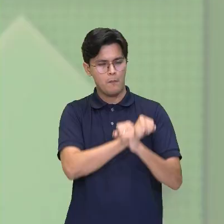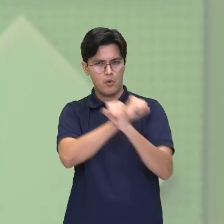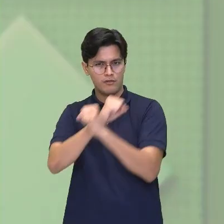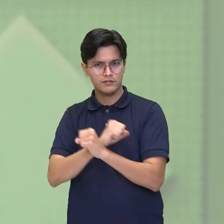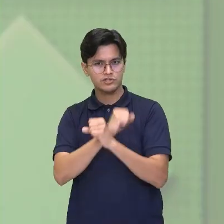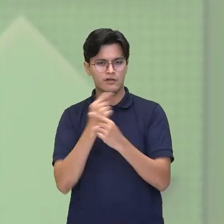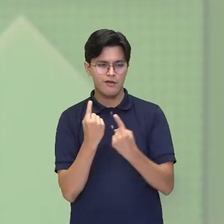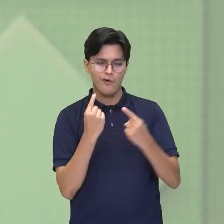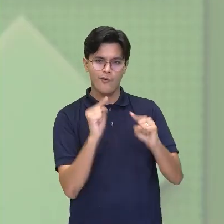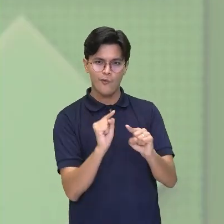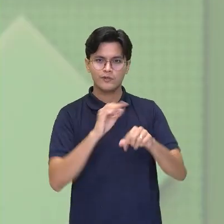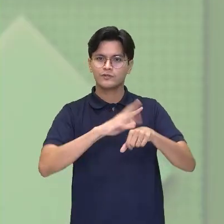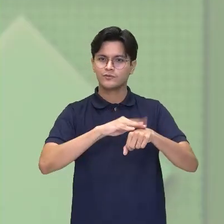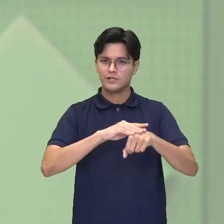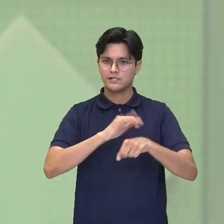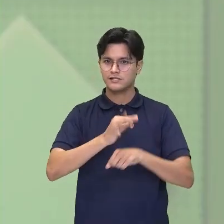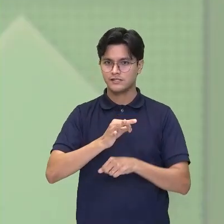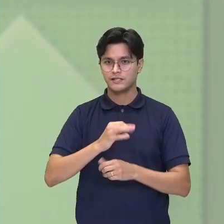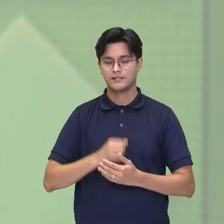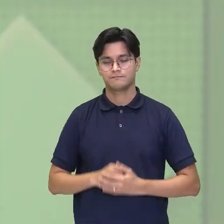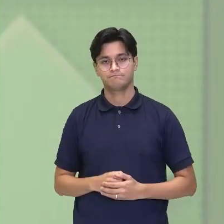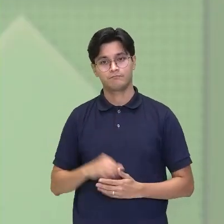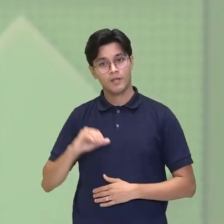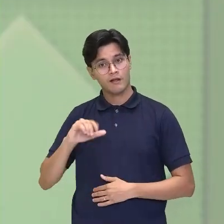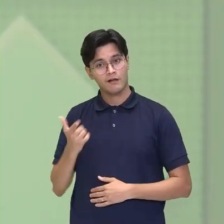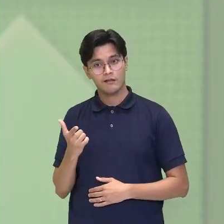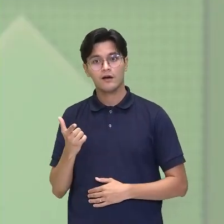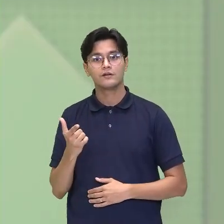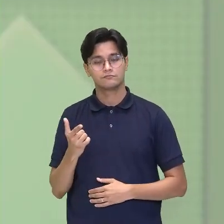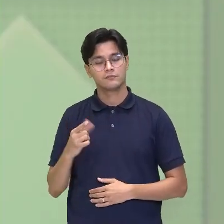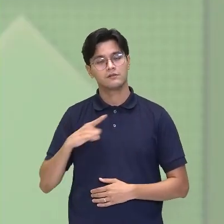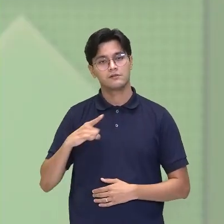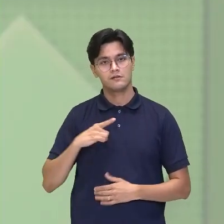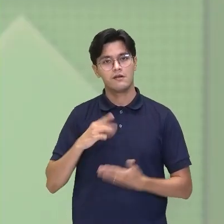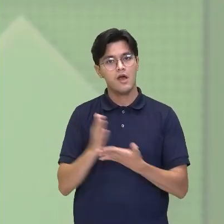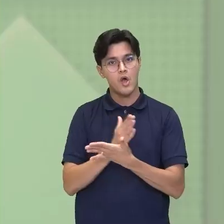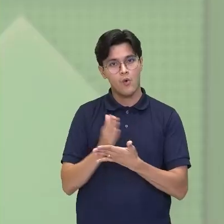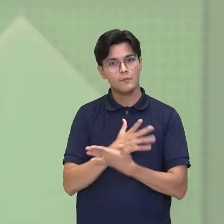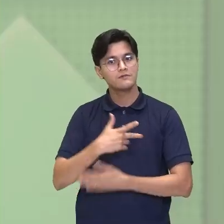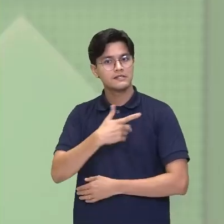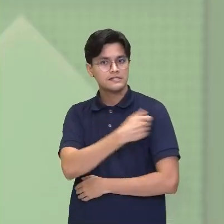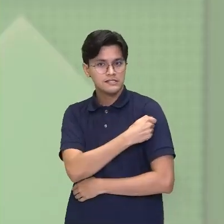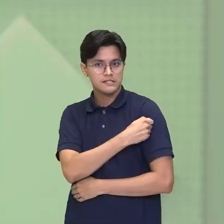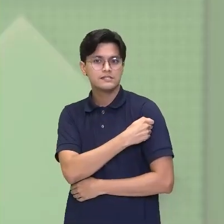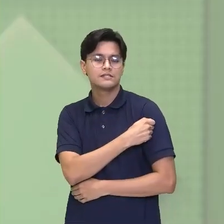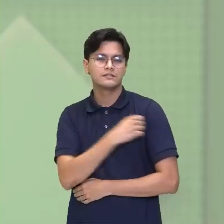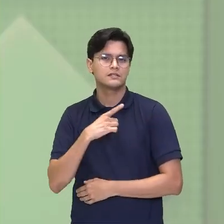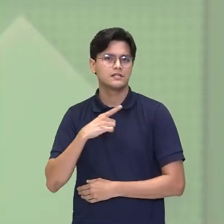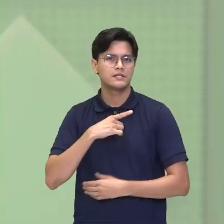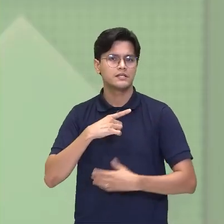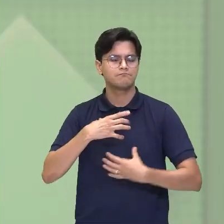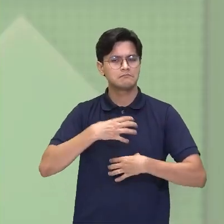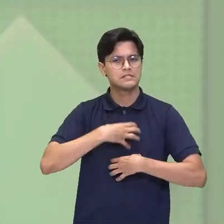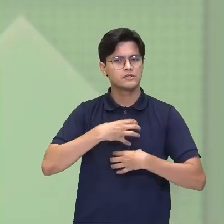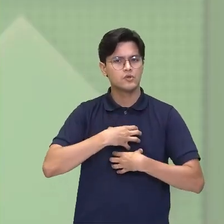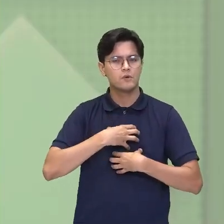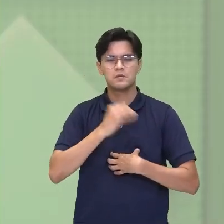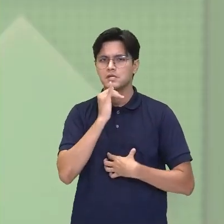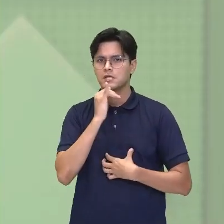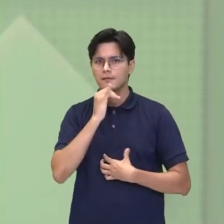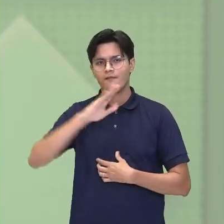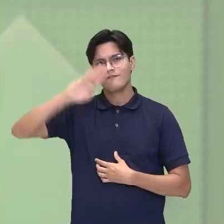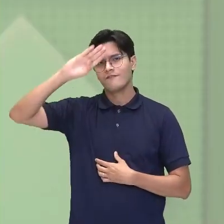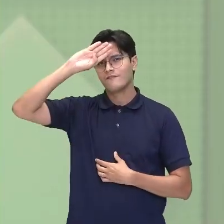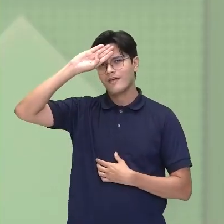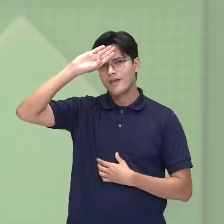ficar doente. É claro que algumas vacinas podem causar reações, né, como febre, mal-estar, porque afinal de contas